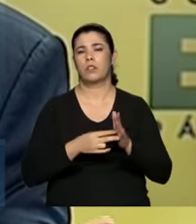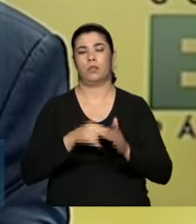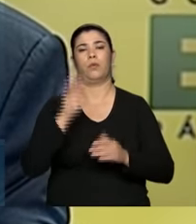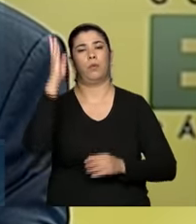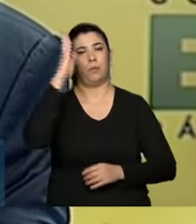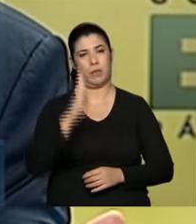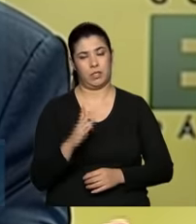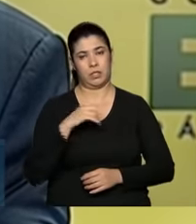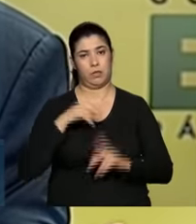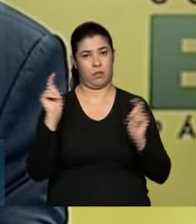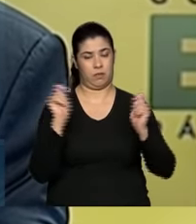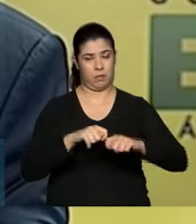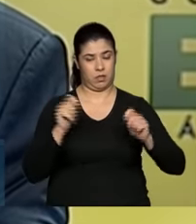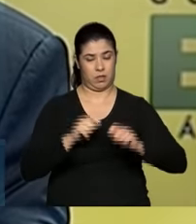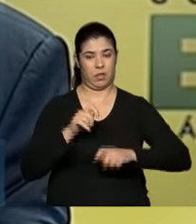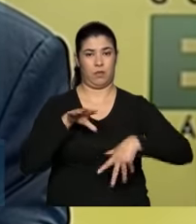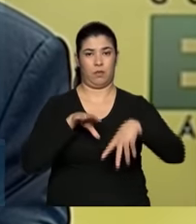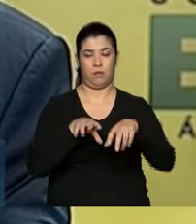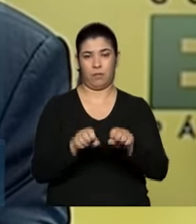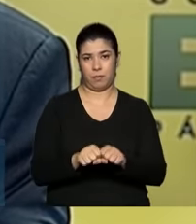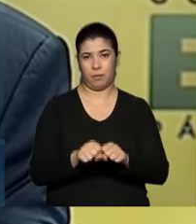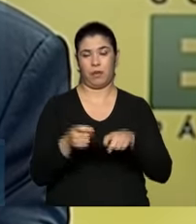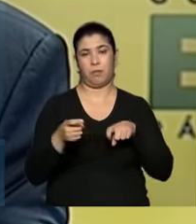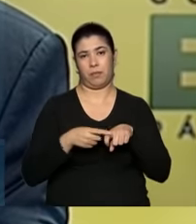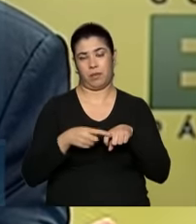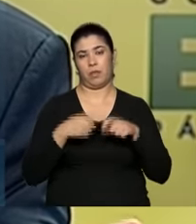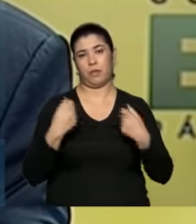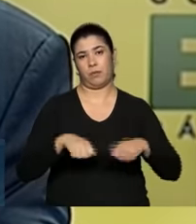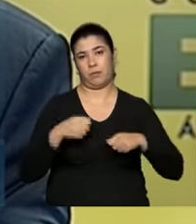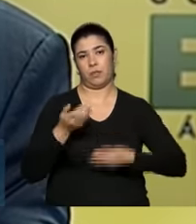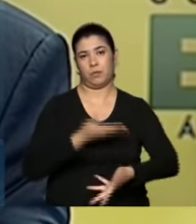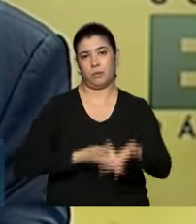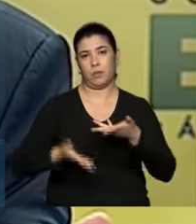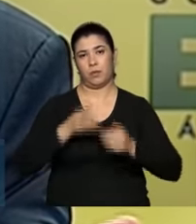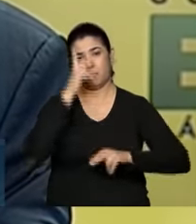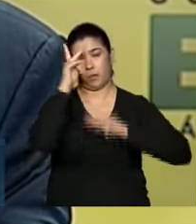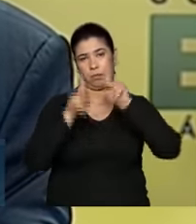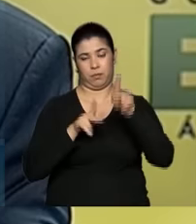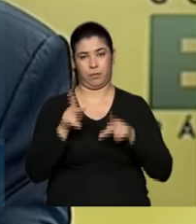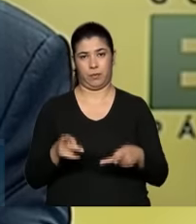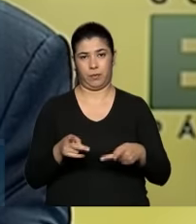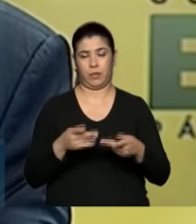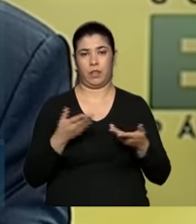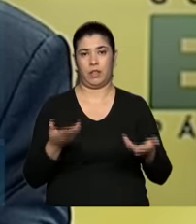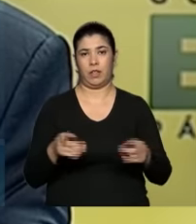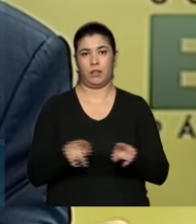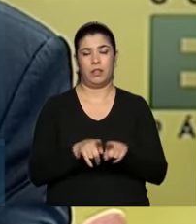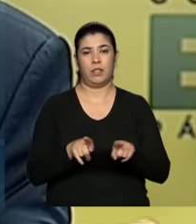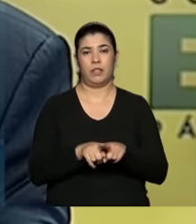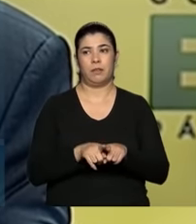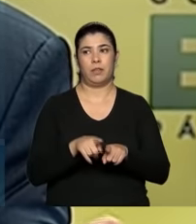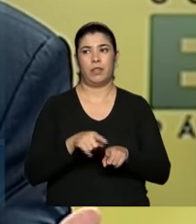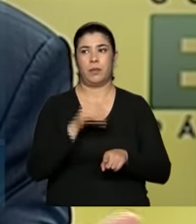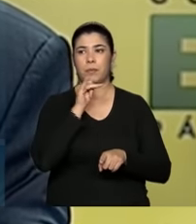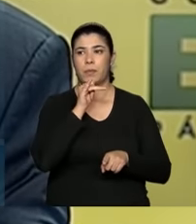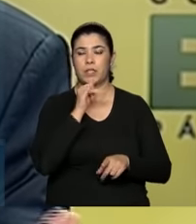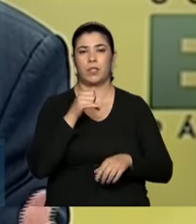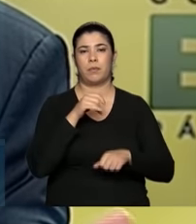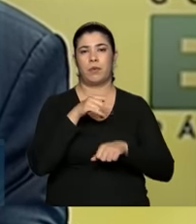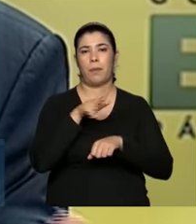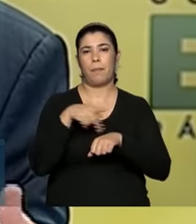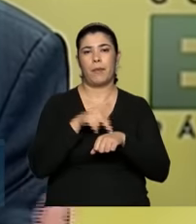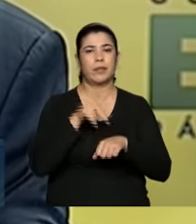capaz de formar os médicos de que ele necessita. O que também não há nenhum desdouro em você importar, porque o Reino Unido e os Estados